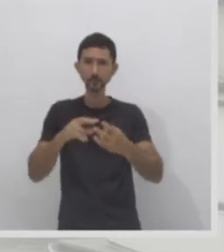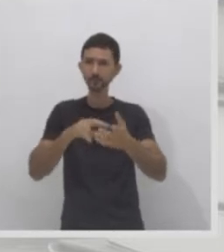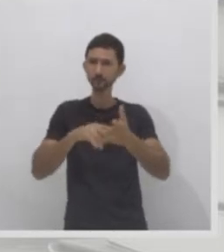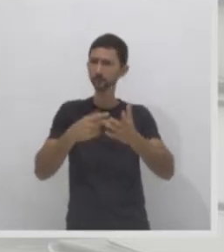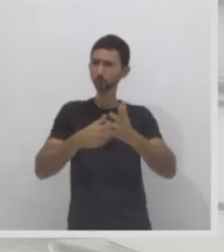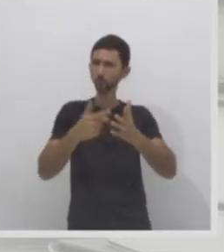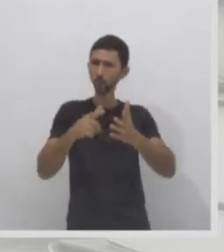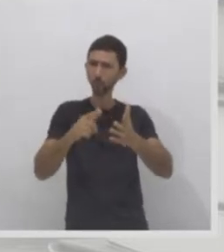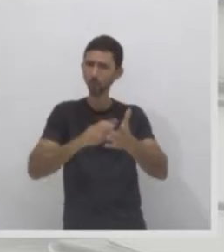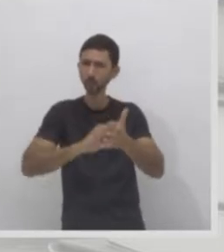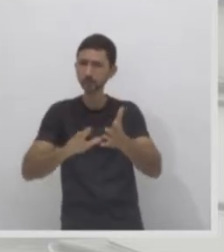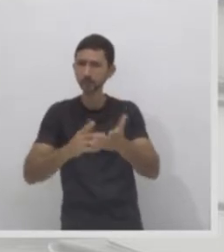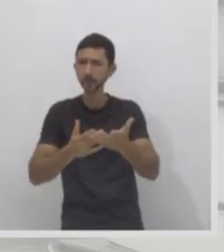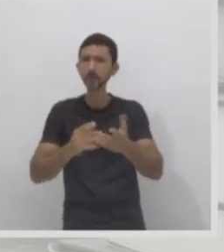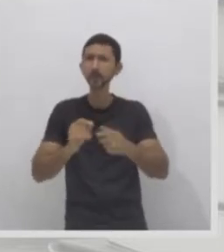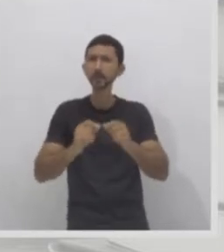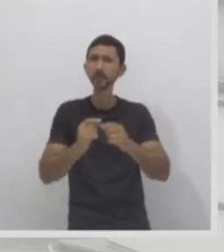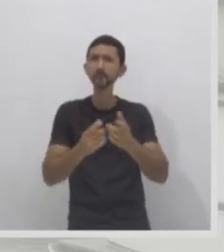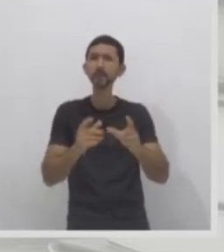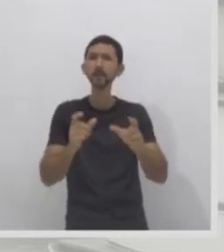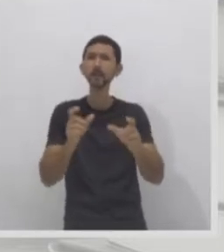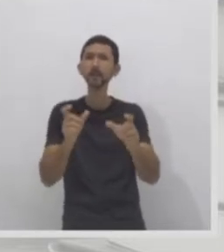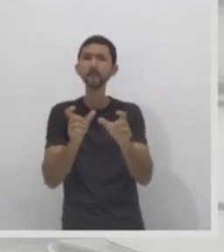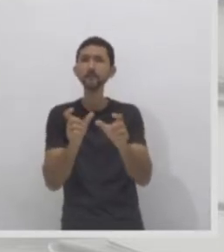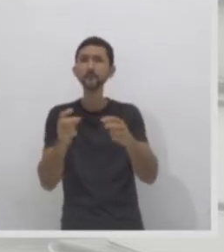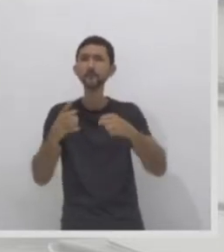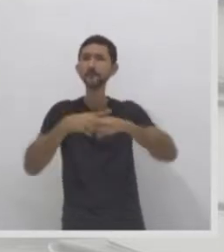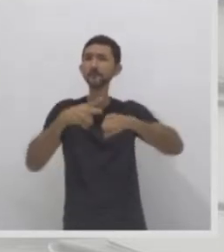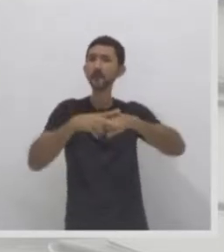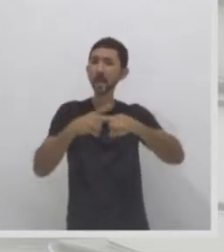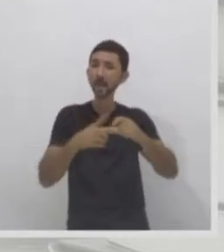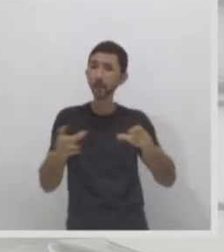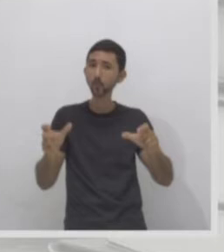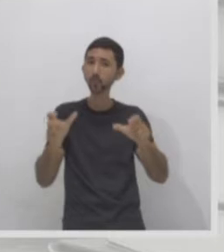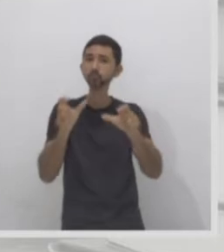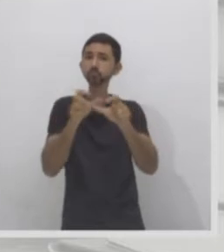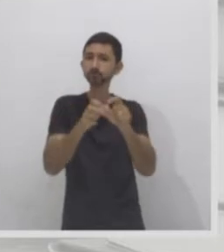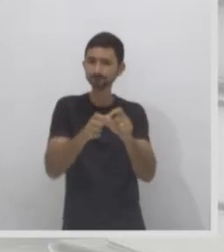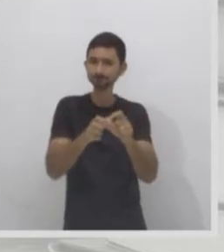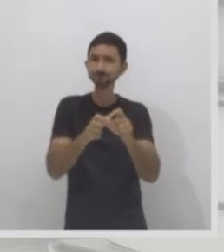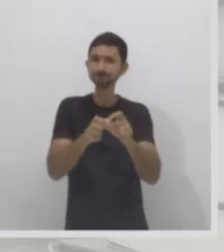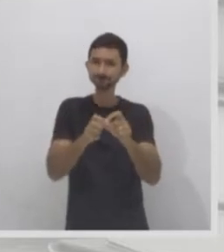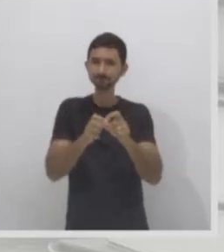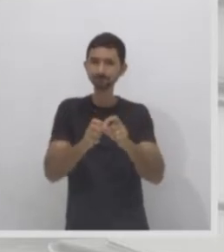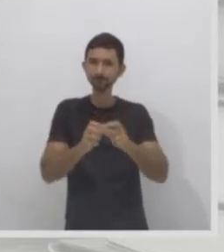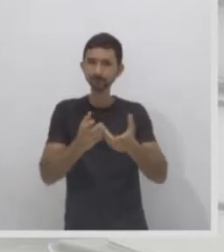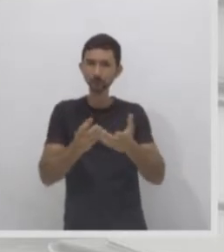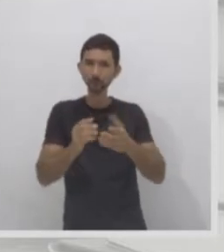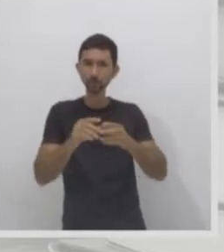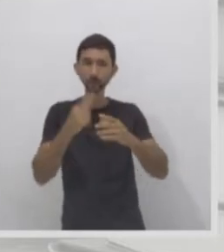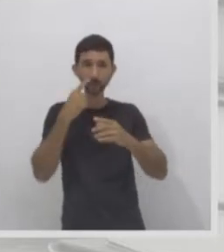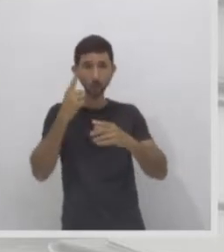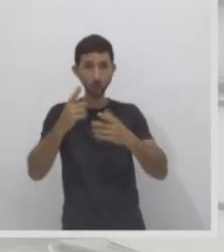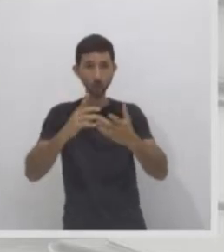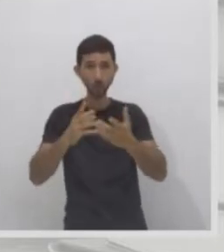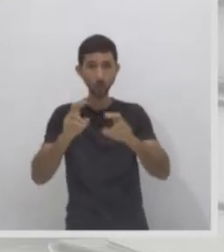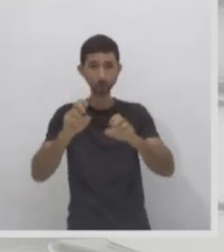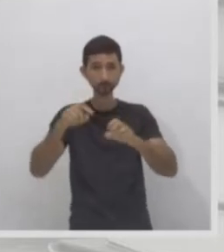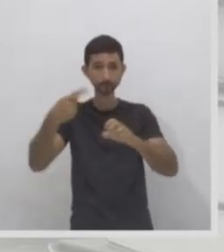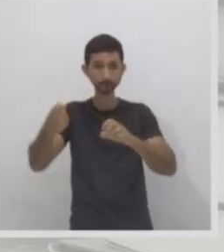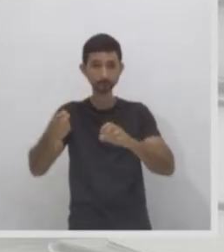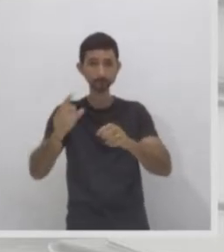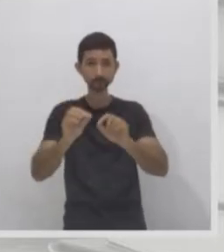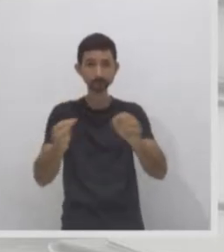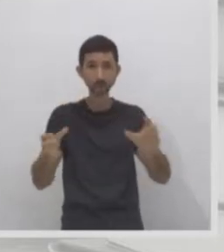são aqueles que são chamados de verbo de ligação, que eles servem, já antecipando um conteúdo que você vai ver na frente, para ligar o